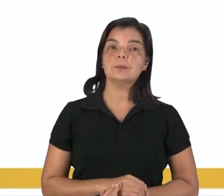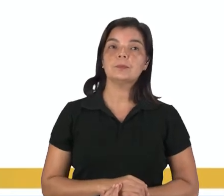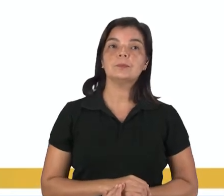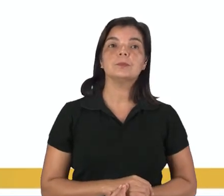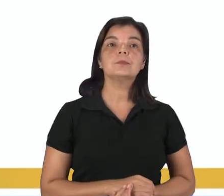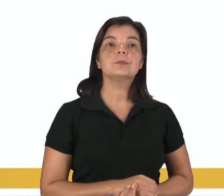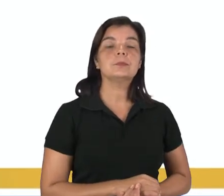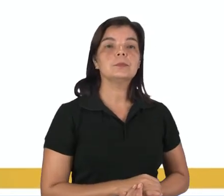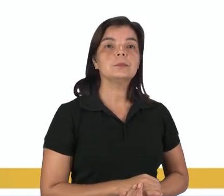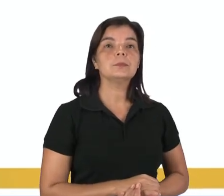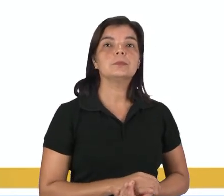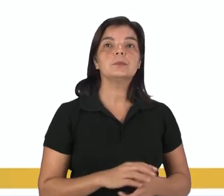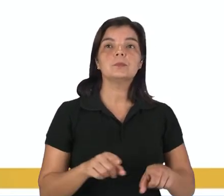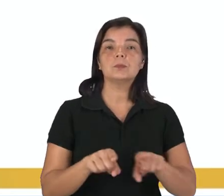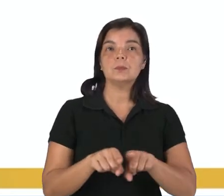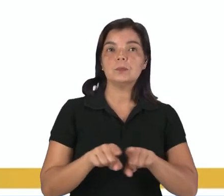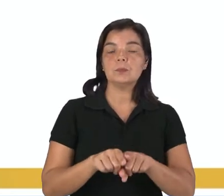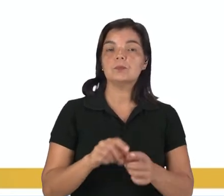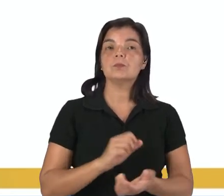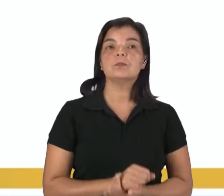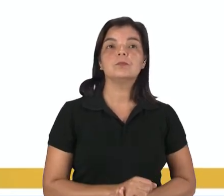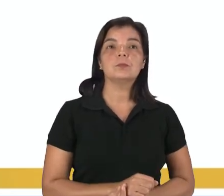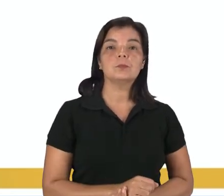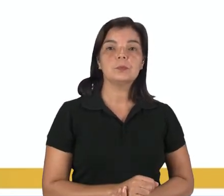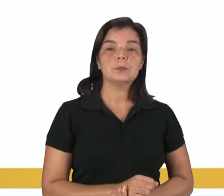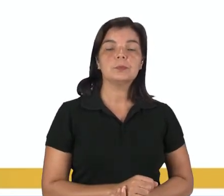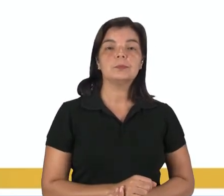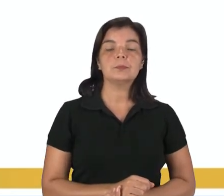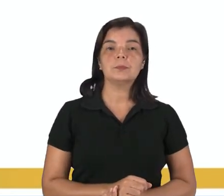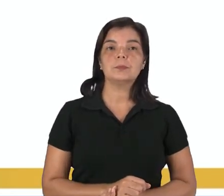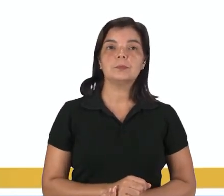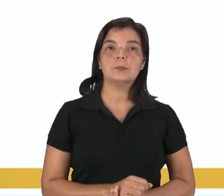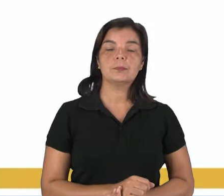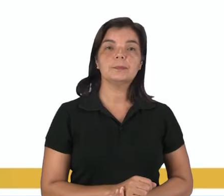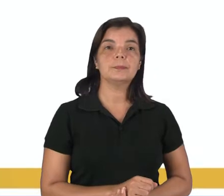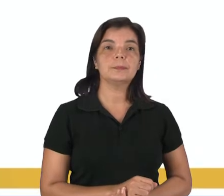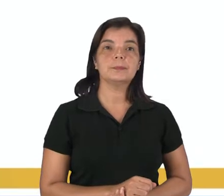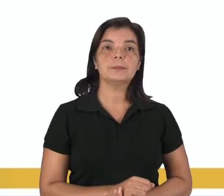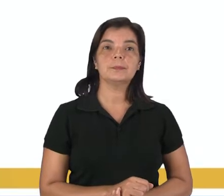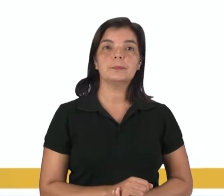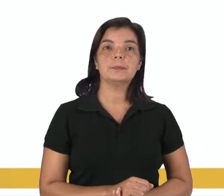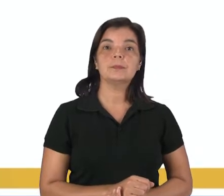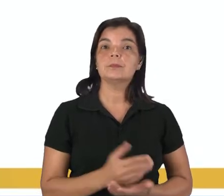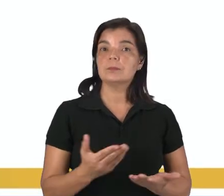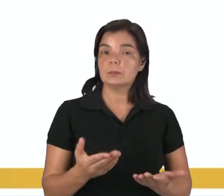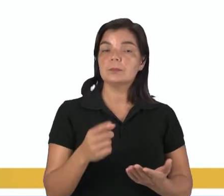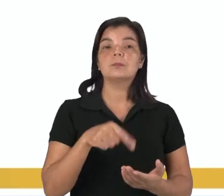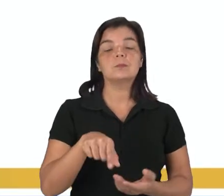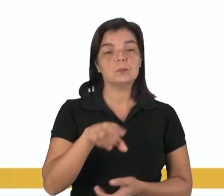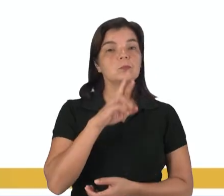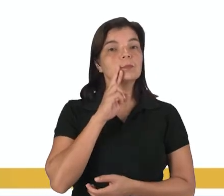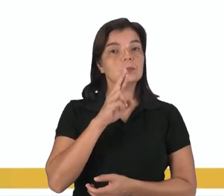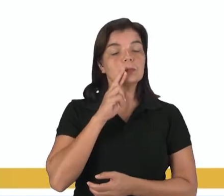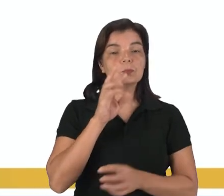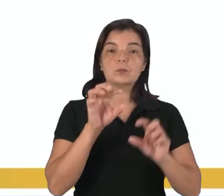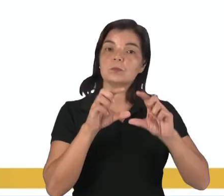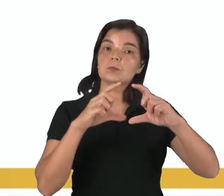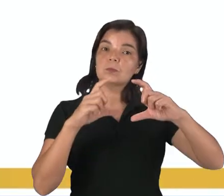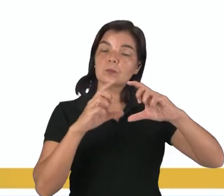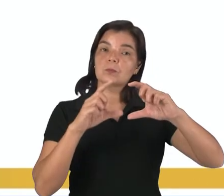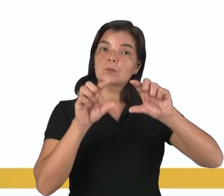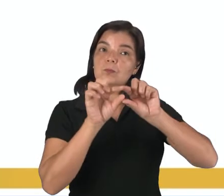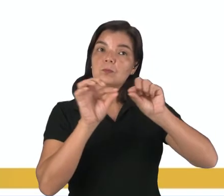6,28 X8 ser igual a 50,24 m Então esse seria o